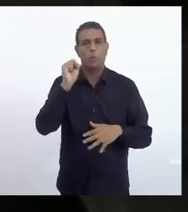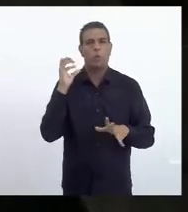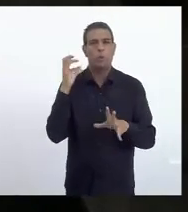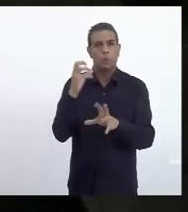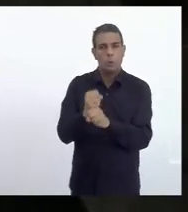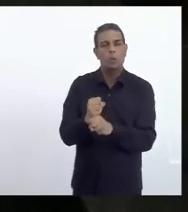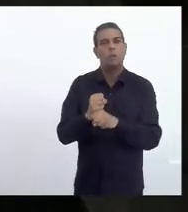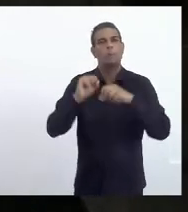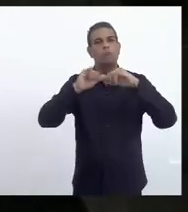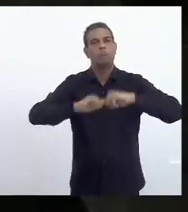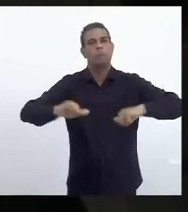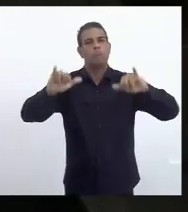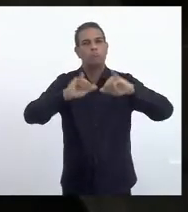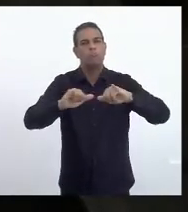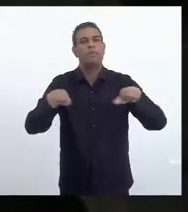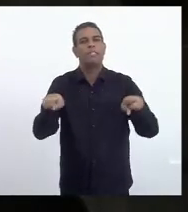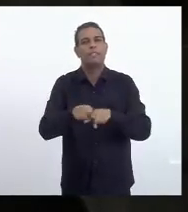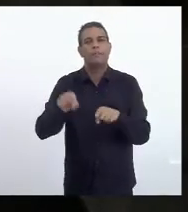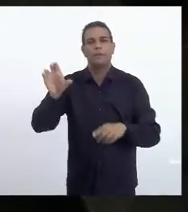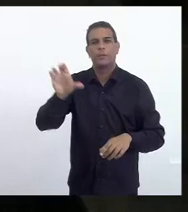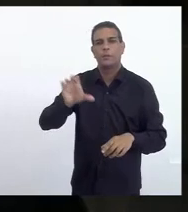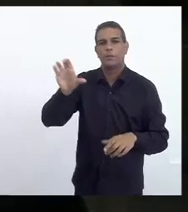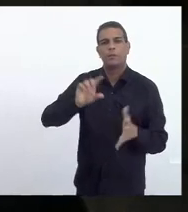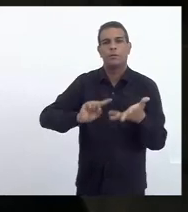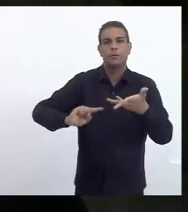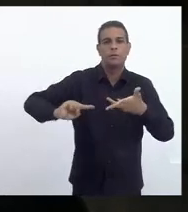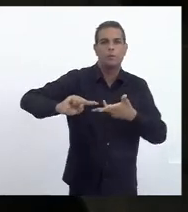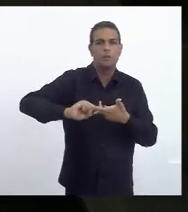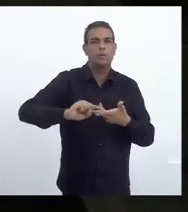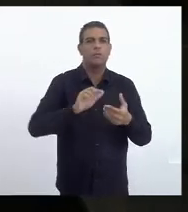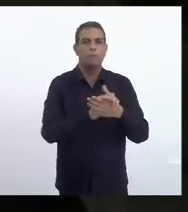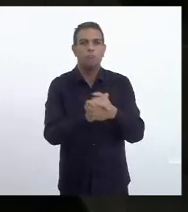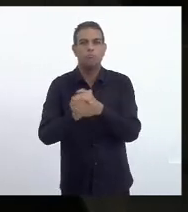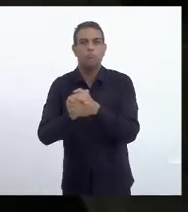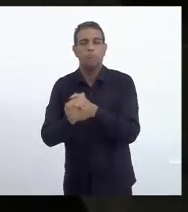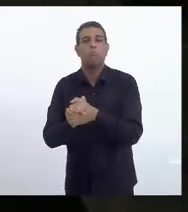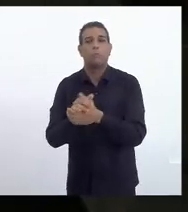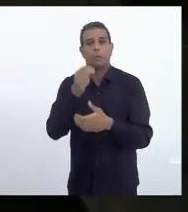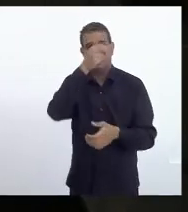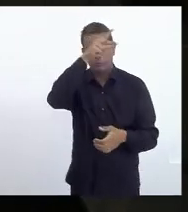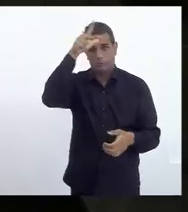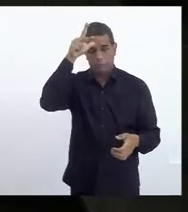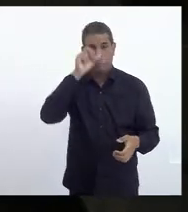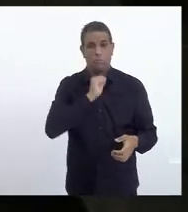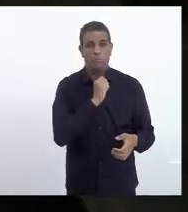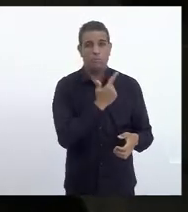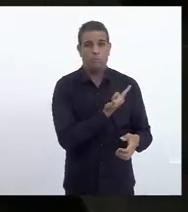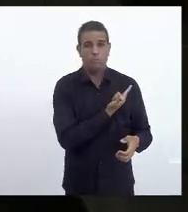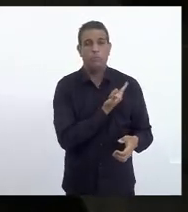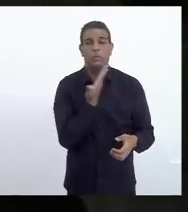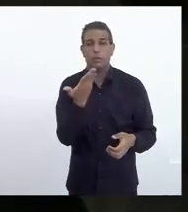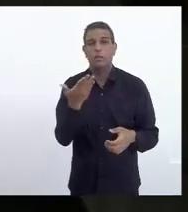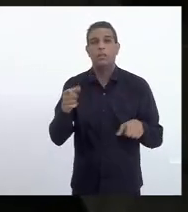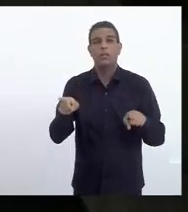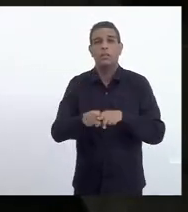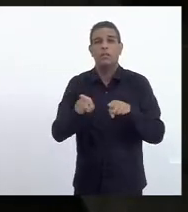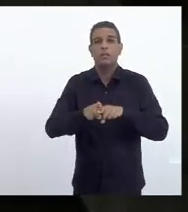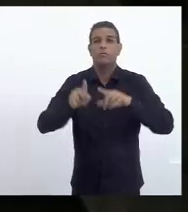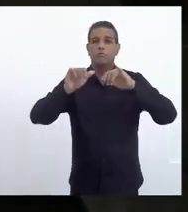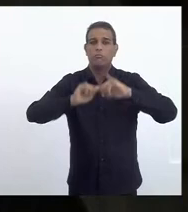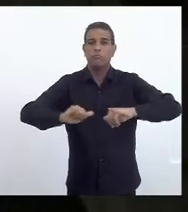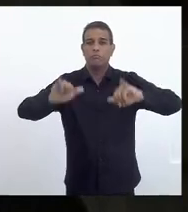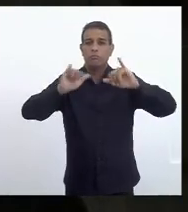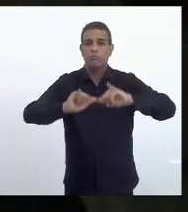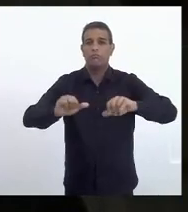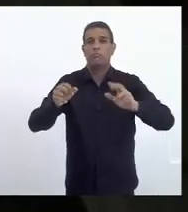redução o serviço até 2030 Niterói tá entre eles saúde Prefeitura de Sobral e A Chai na sua você pronunciamento